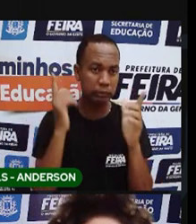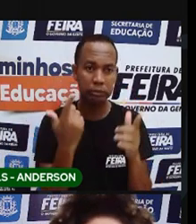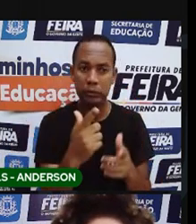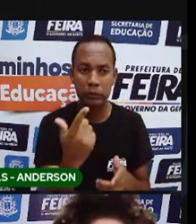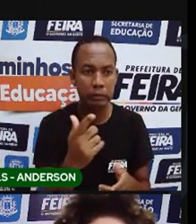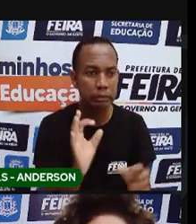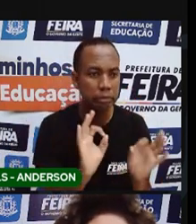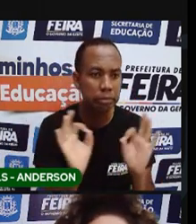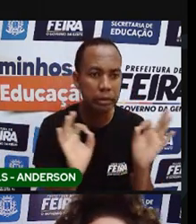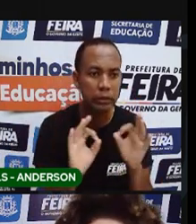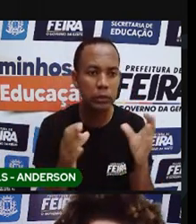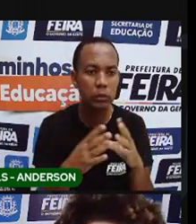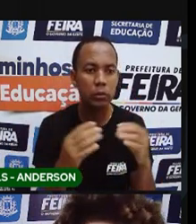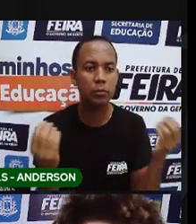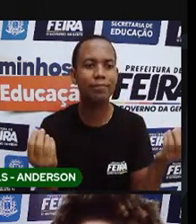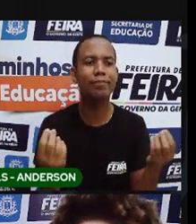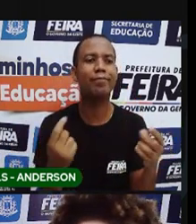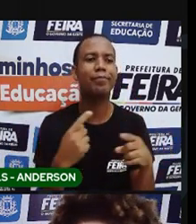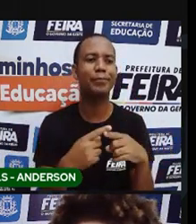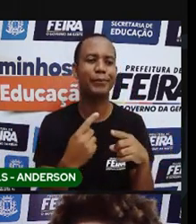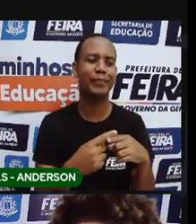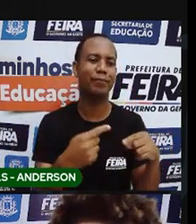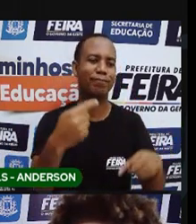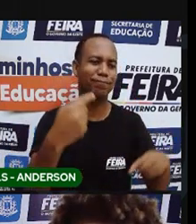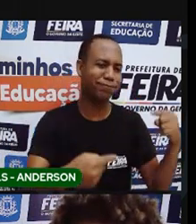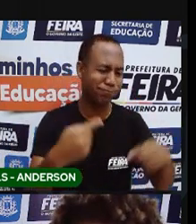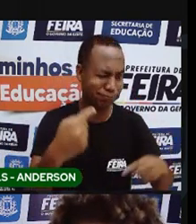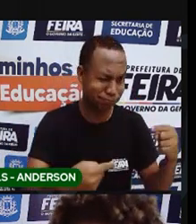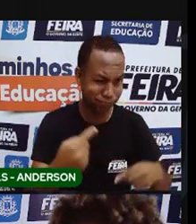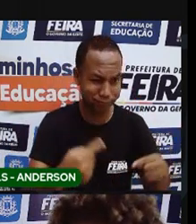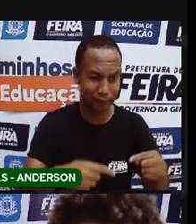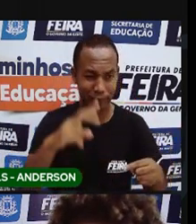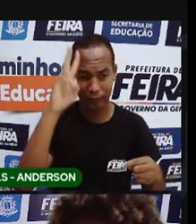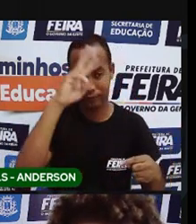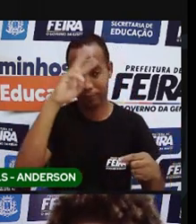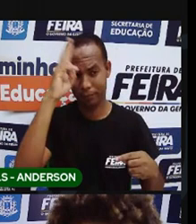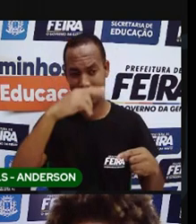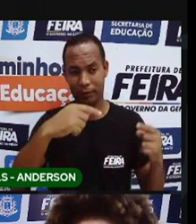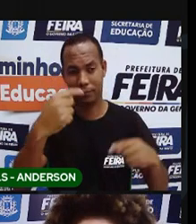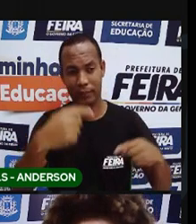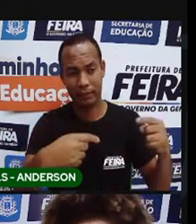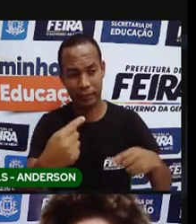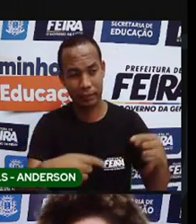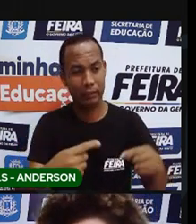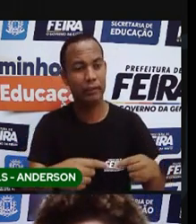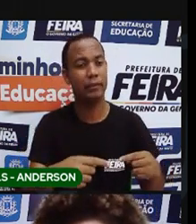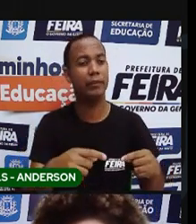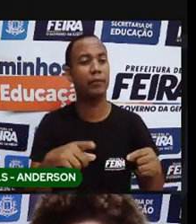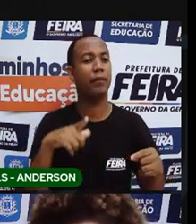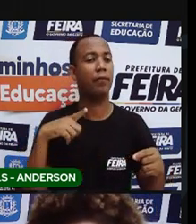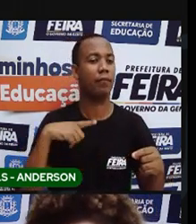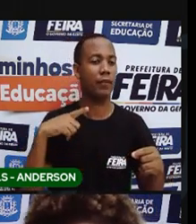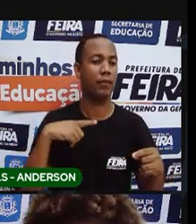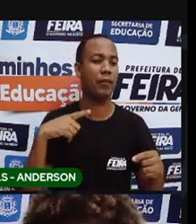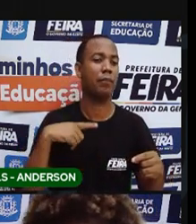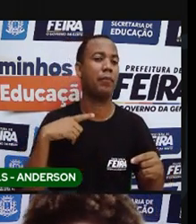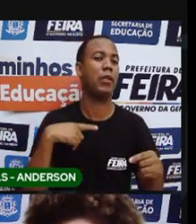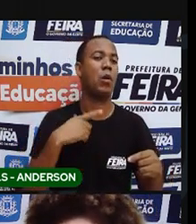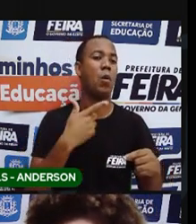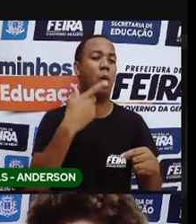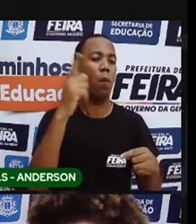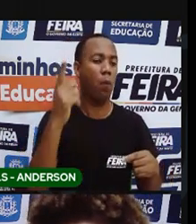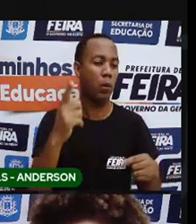aqui que teve as batalhas, mas que teve um outro motivo também, que trouxe a morte desses povos